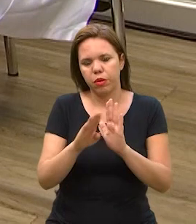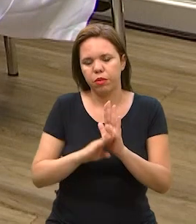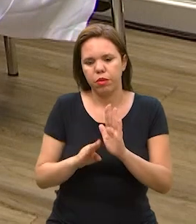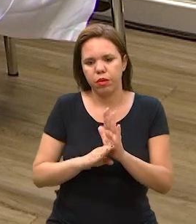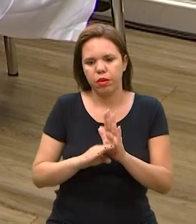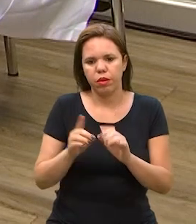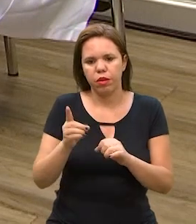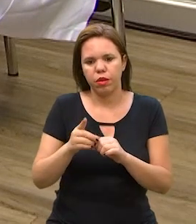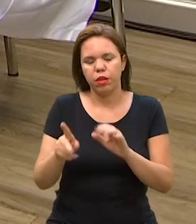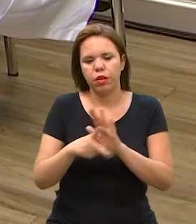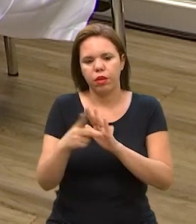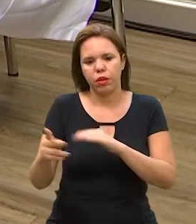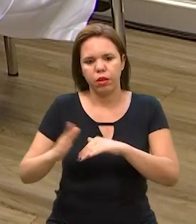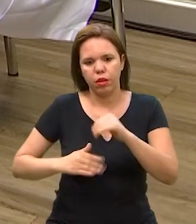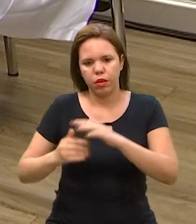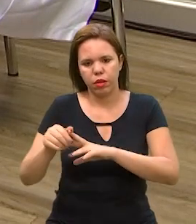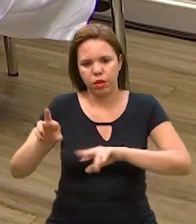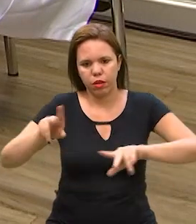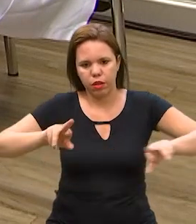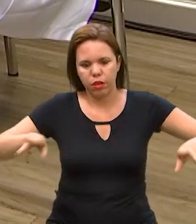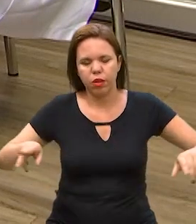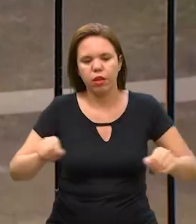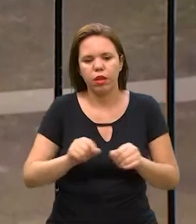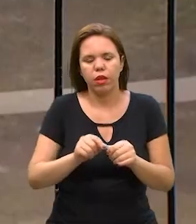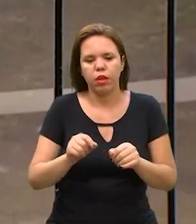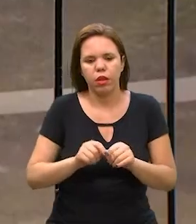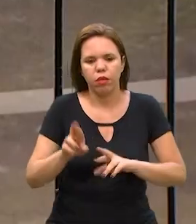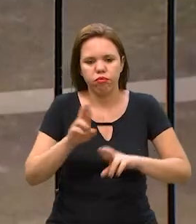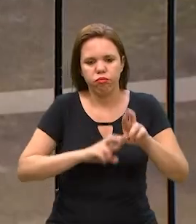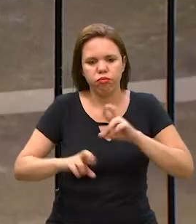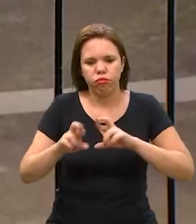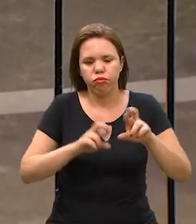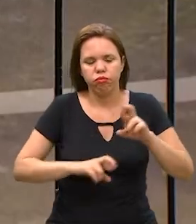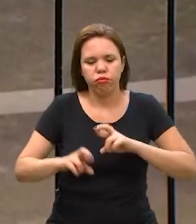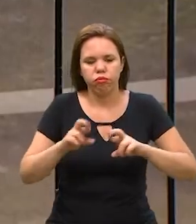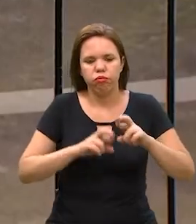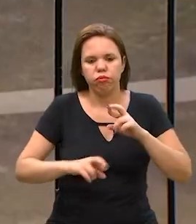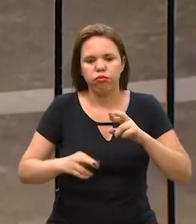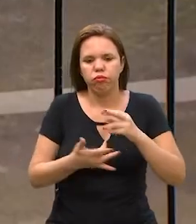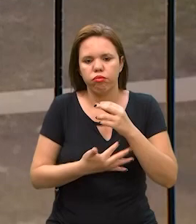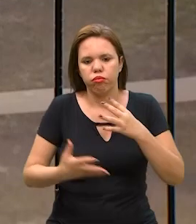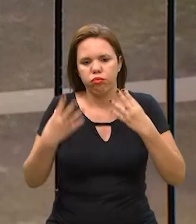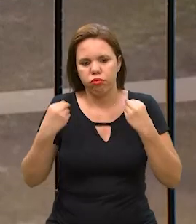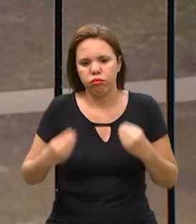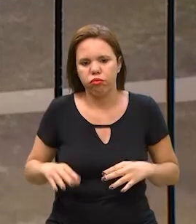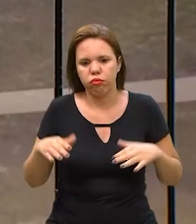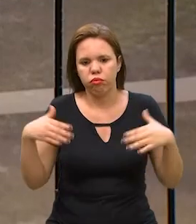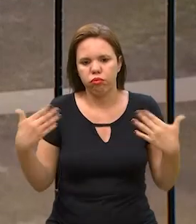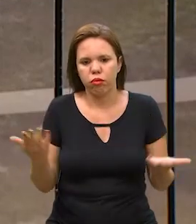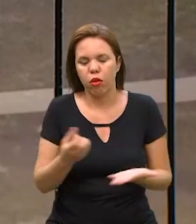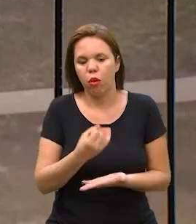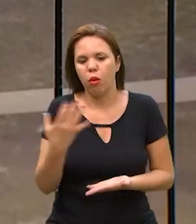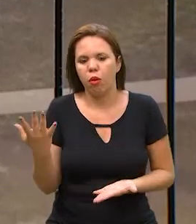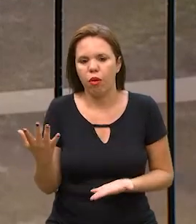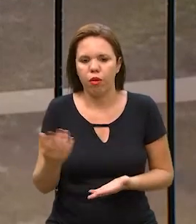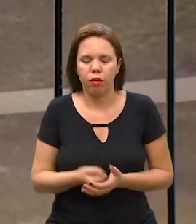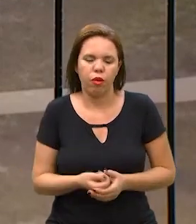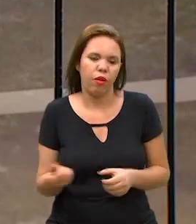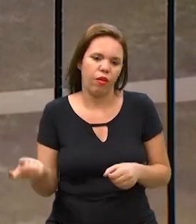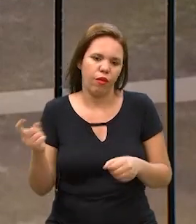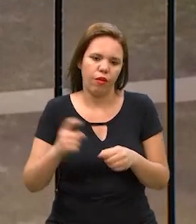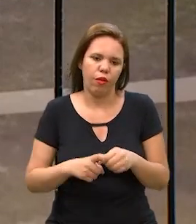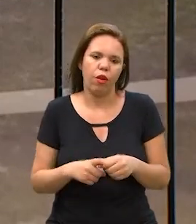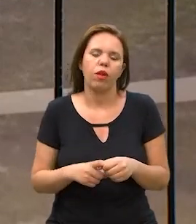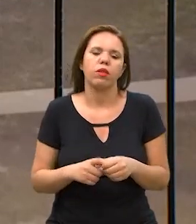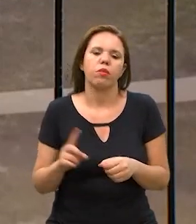cada qual na sua especialidade, pela solicitação dos exames, pela análise e o quanto, quando volta